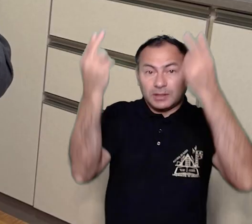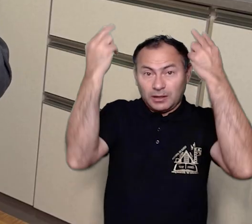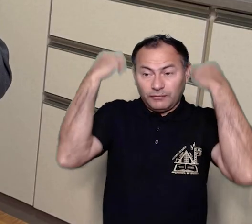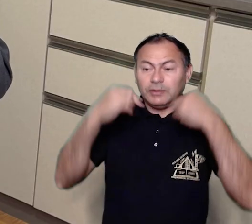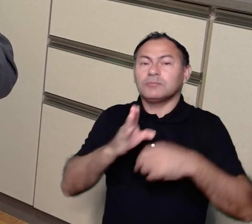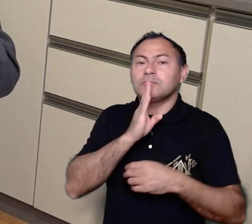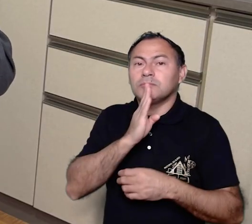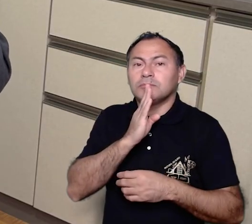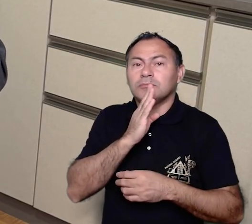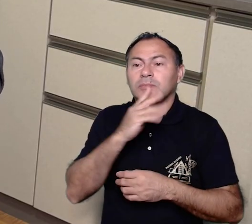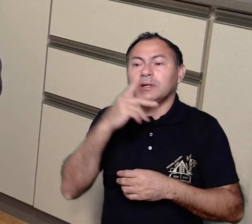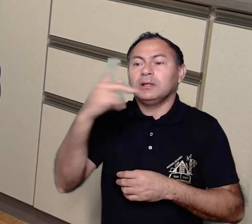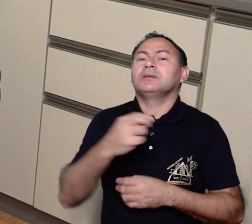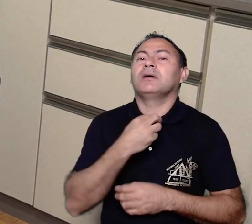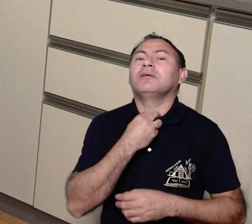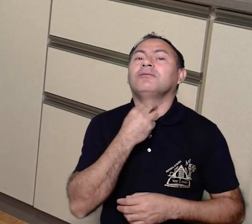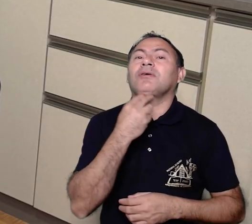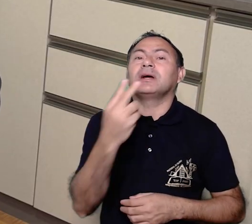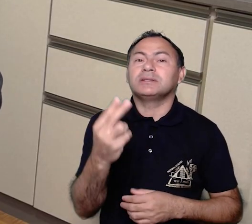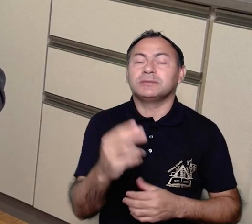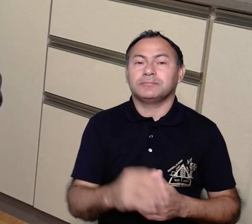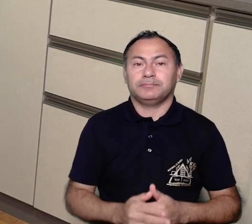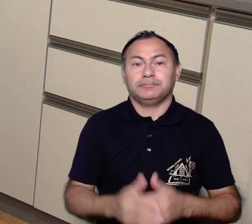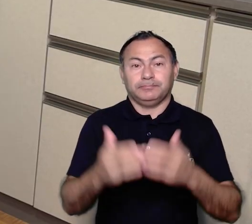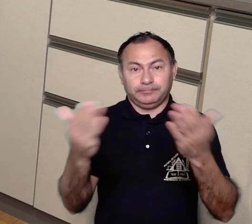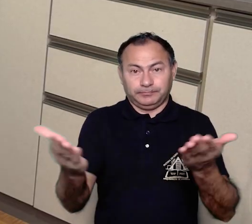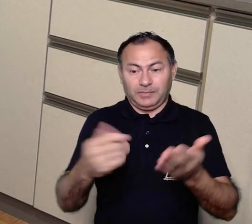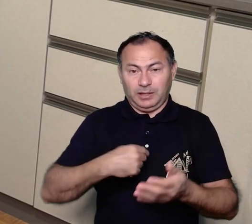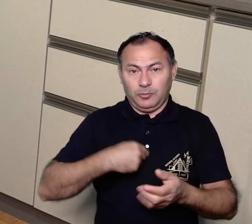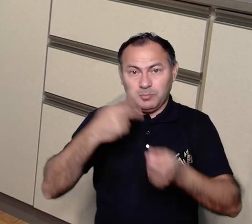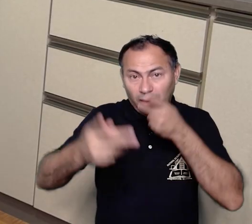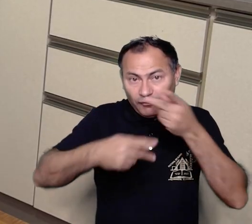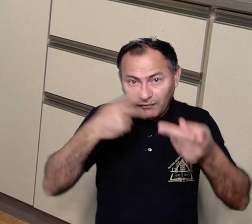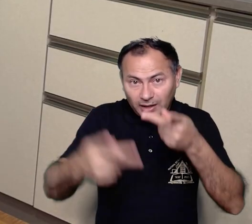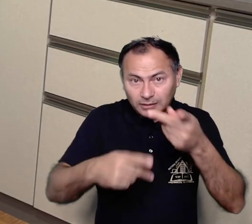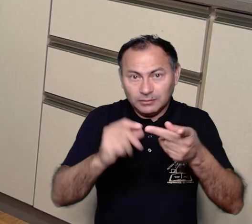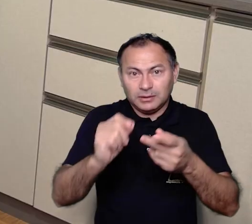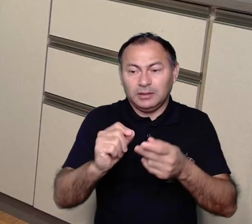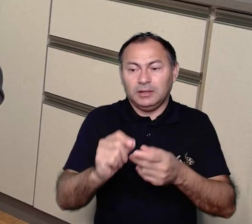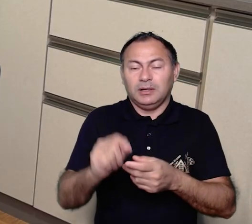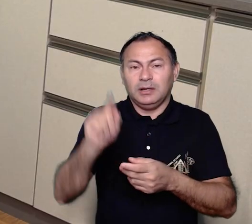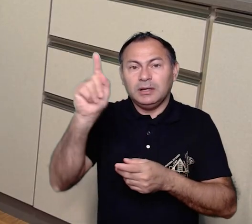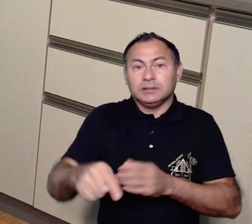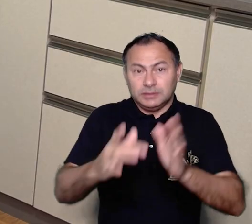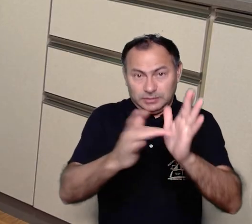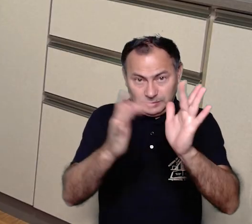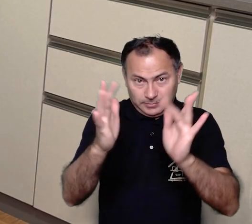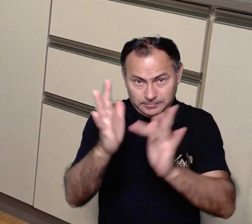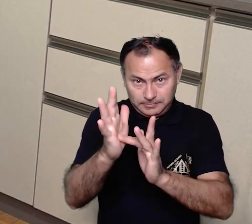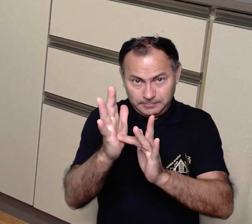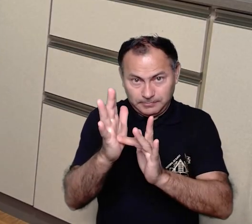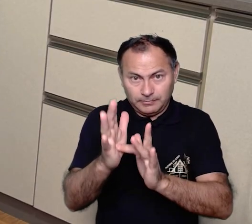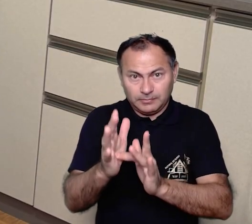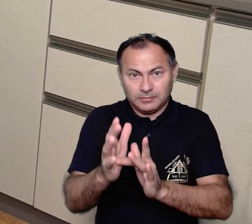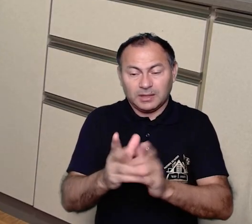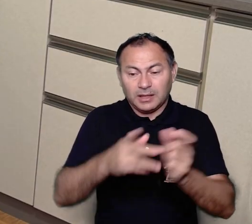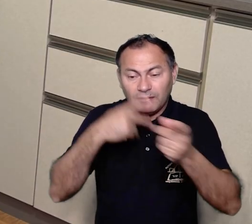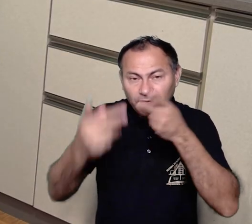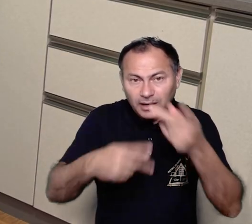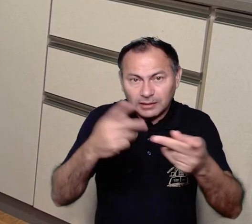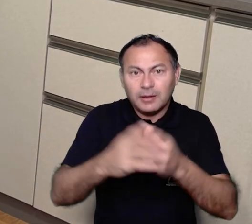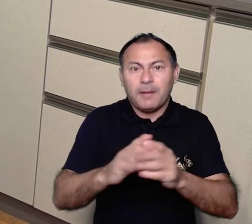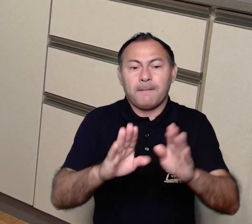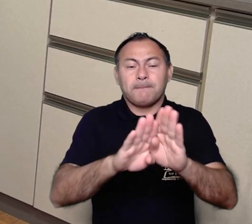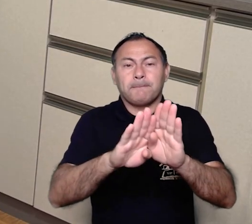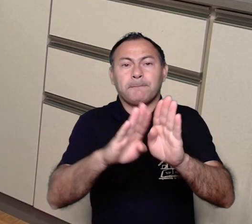as ovelhas o conhecem pela sua voz. Então eu digo que esse Jesus, que se